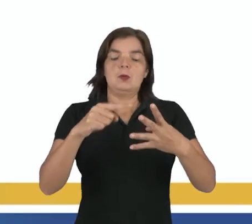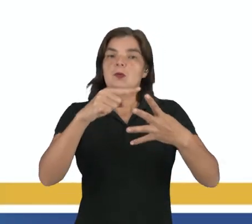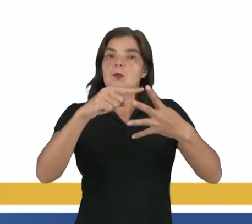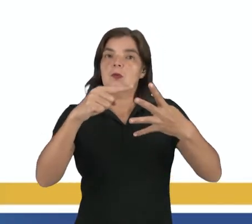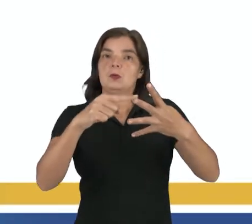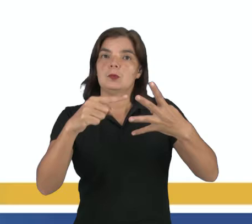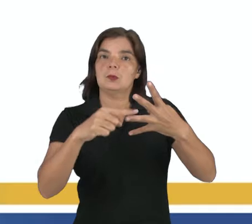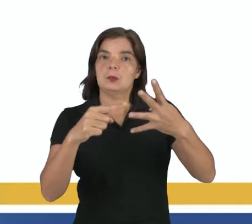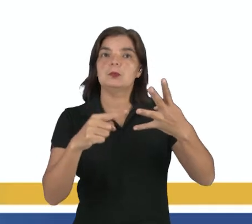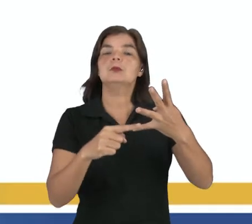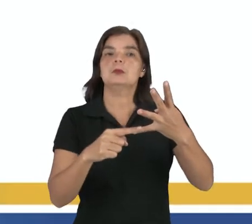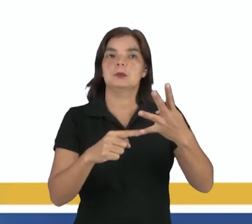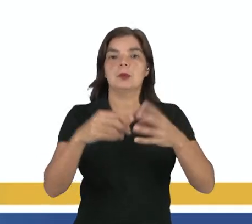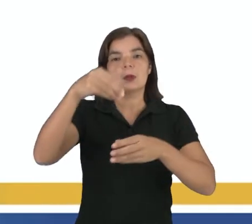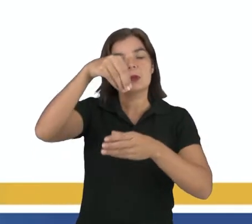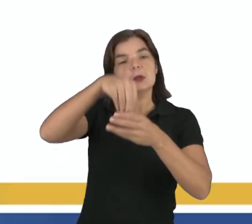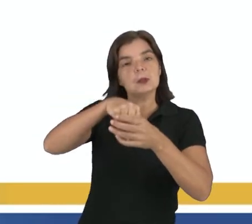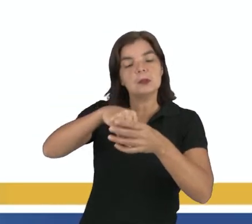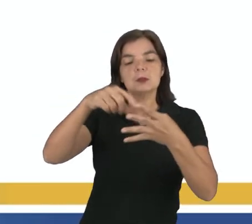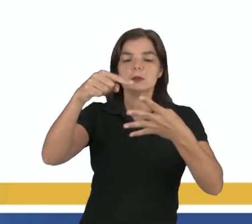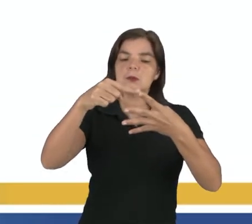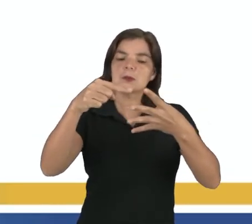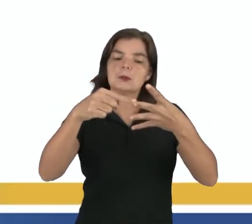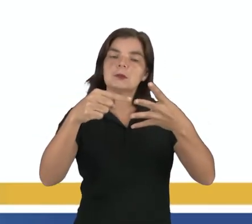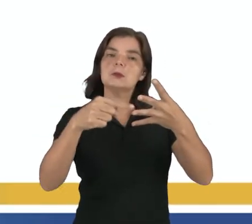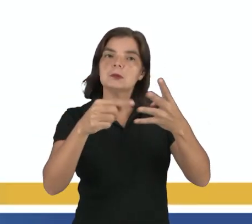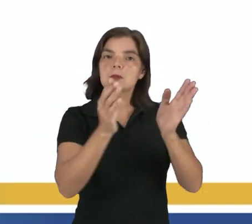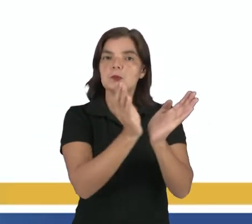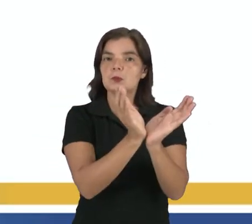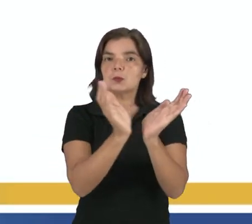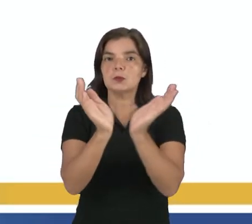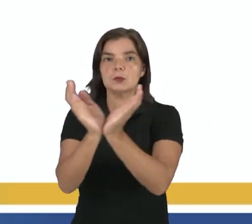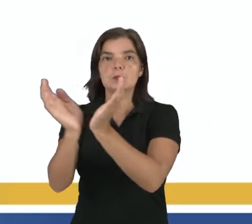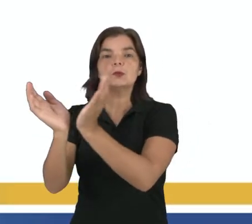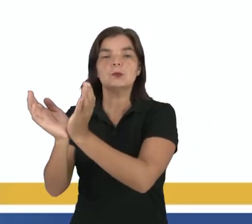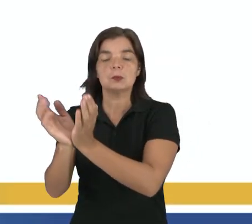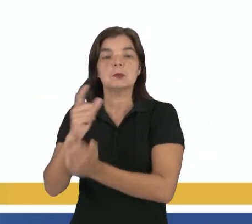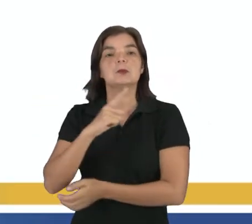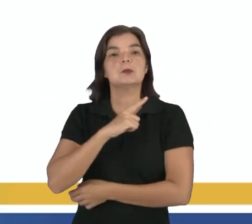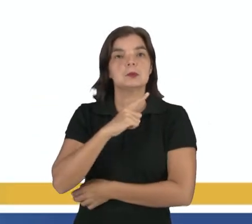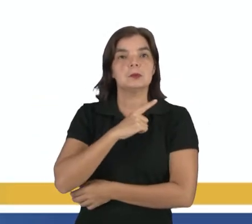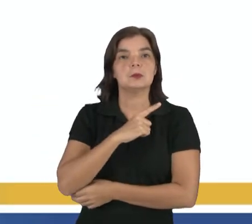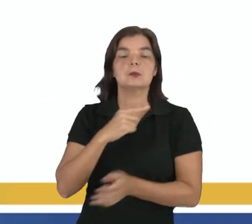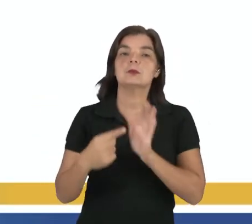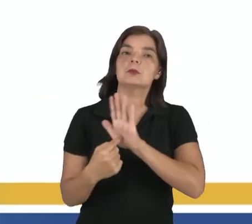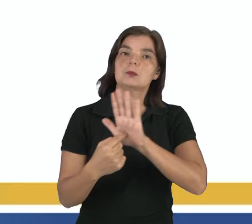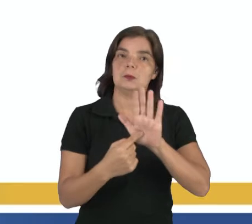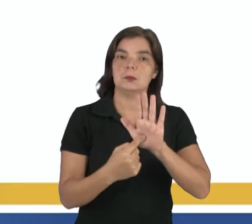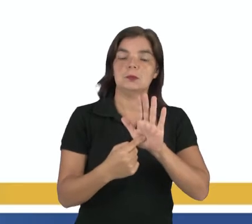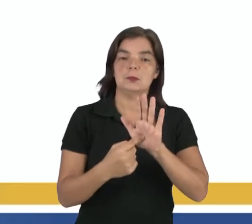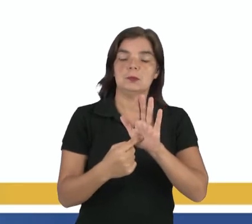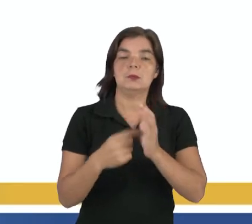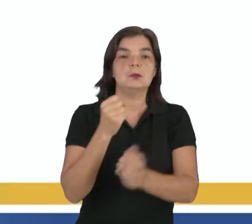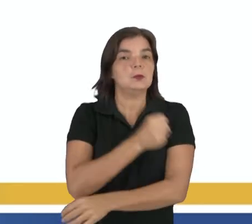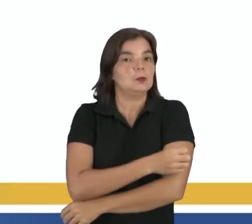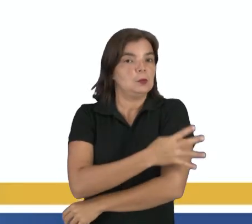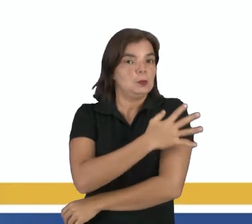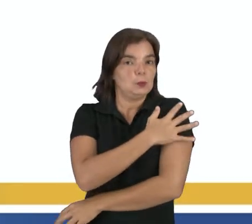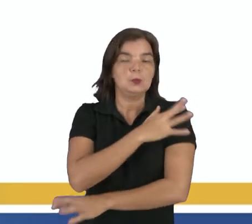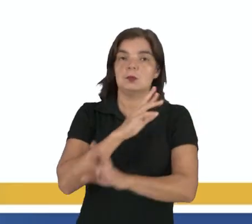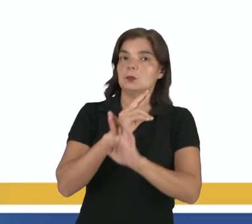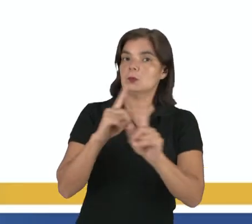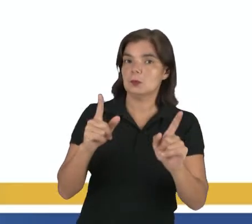quatro categorias, e dentro dessas quatro categorias, ela está apresentando séries